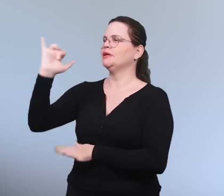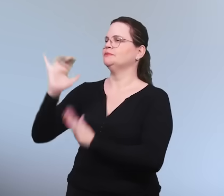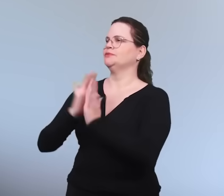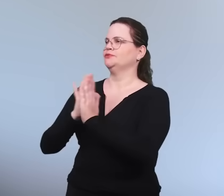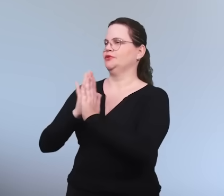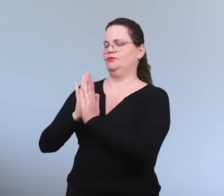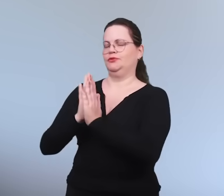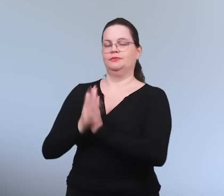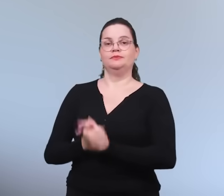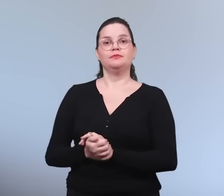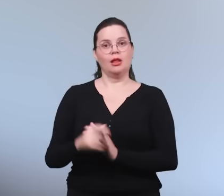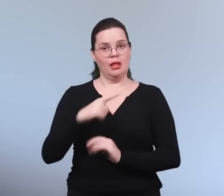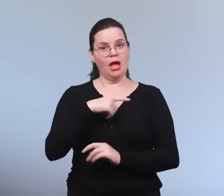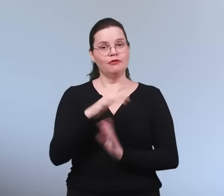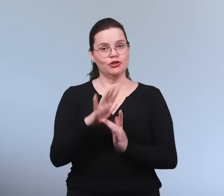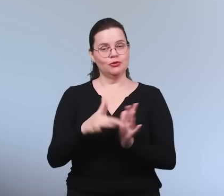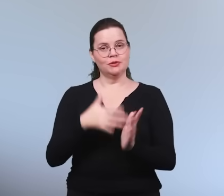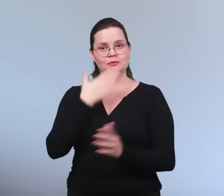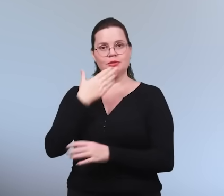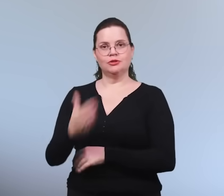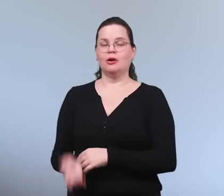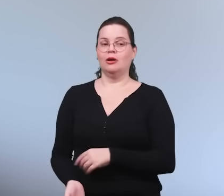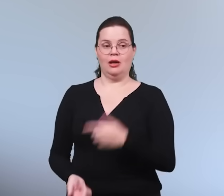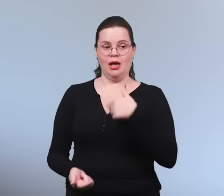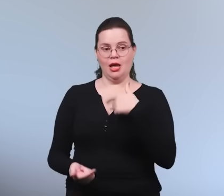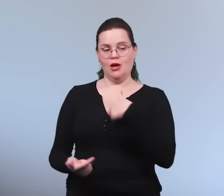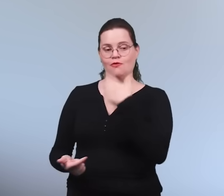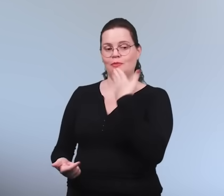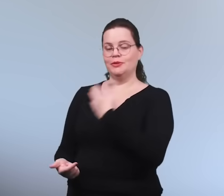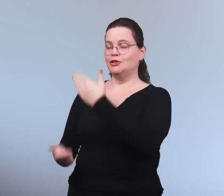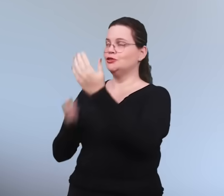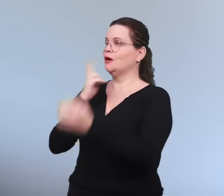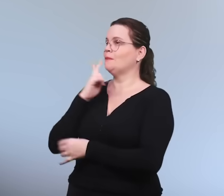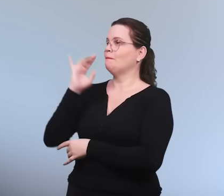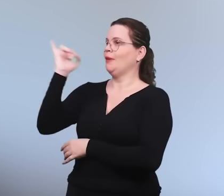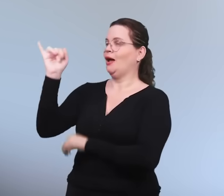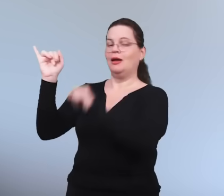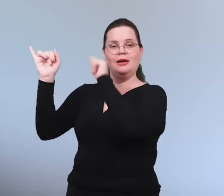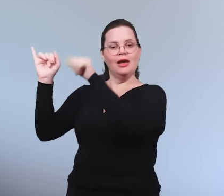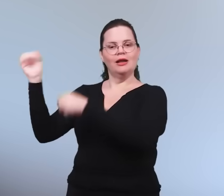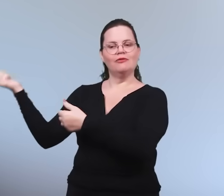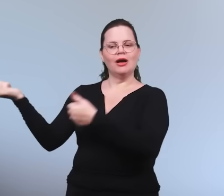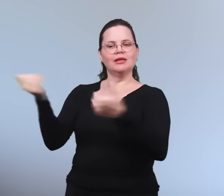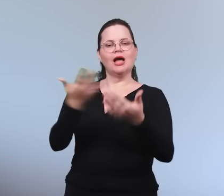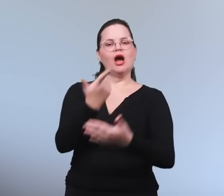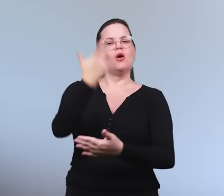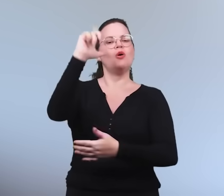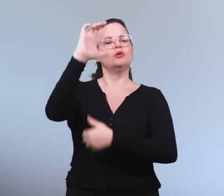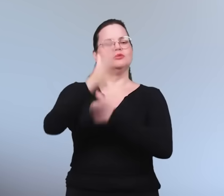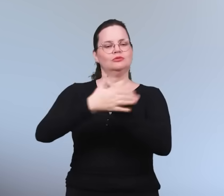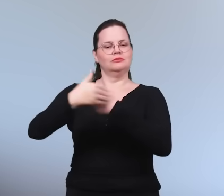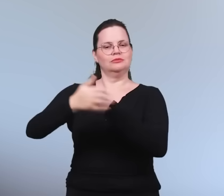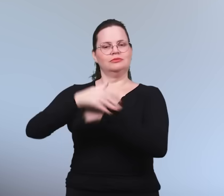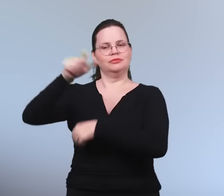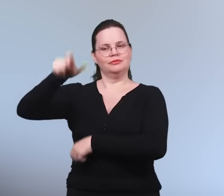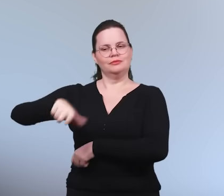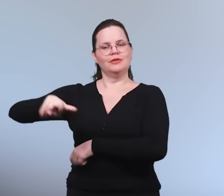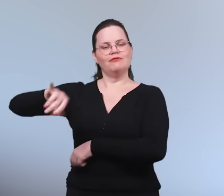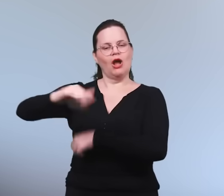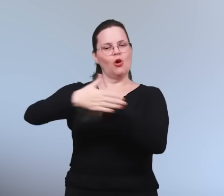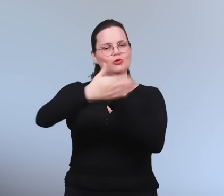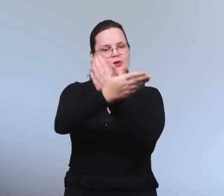quando ele disse assim: "E eu rogarei ao Pai, e ele vos dará outro Consolador, para que